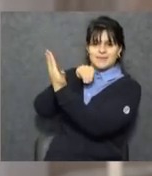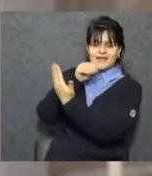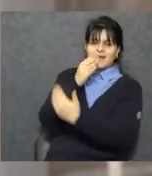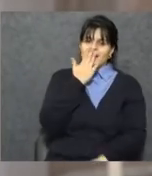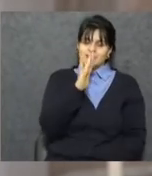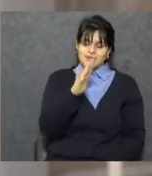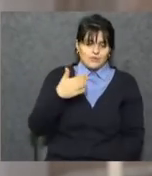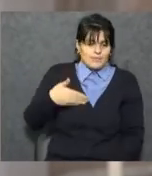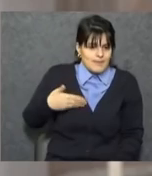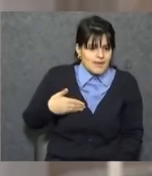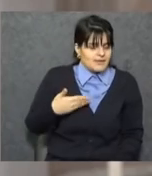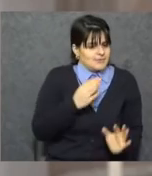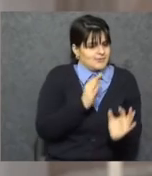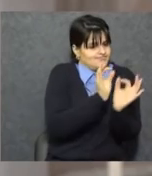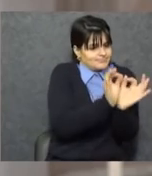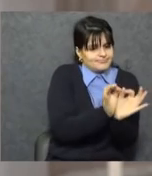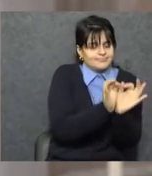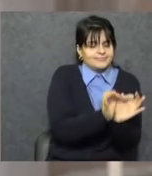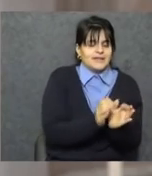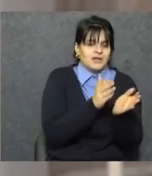compadecida.